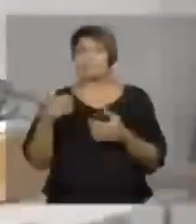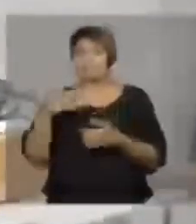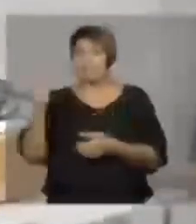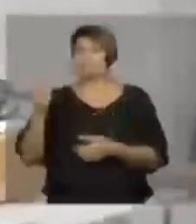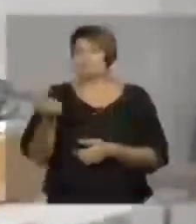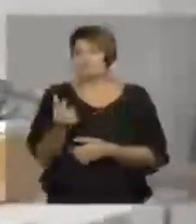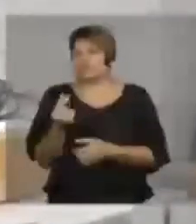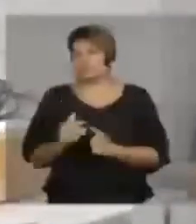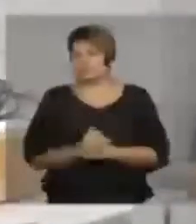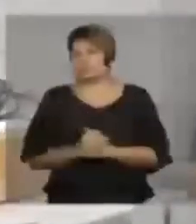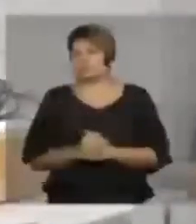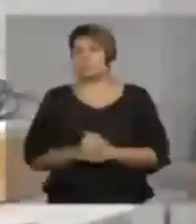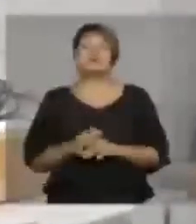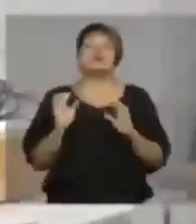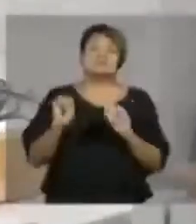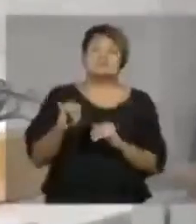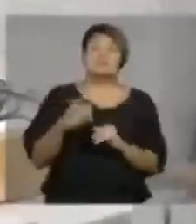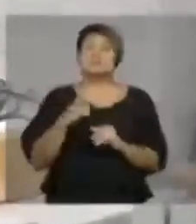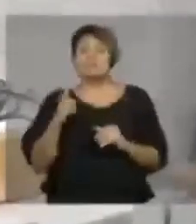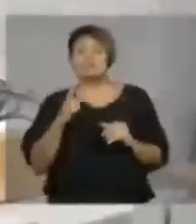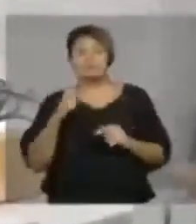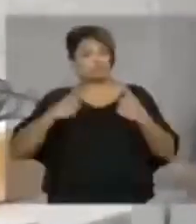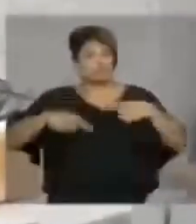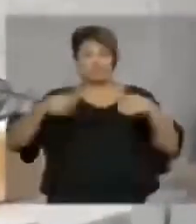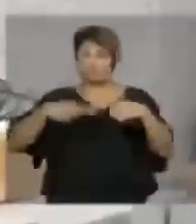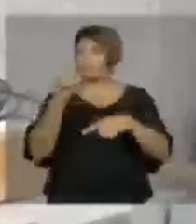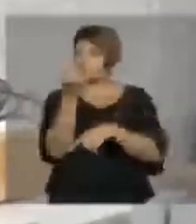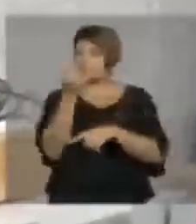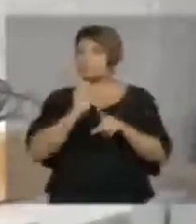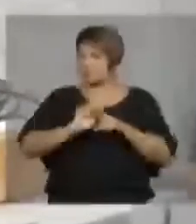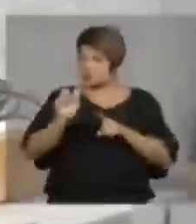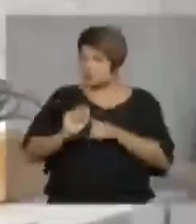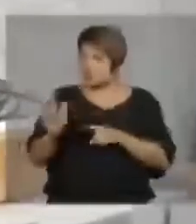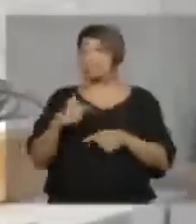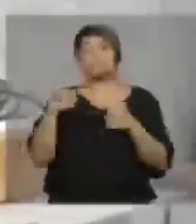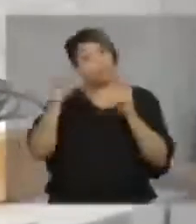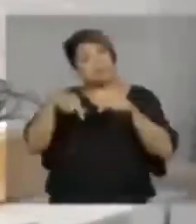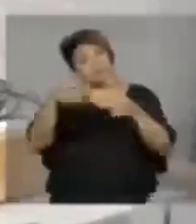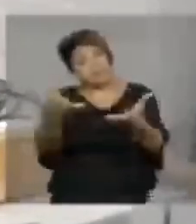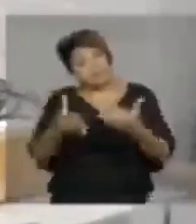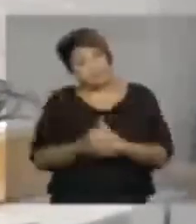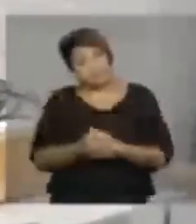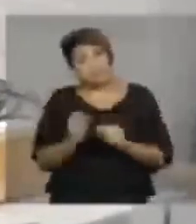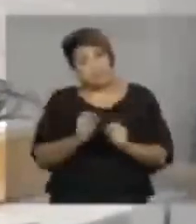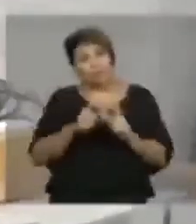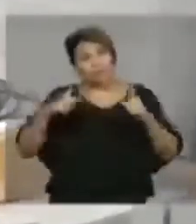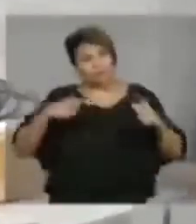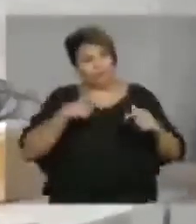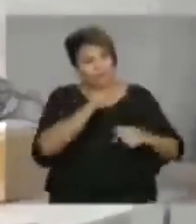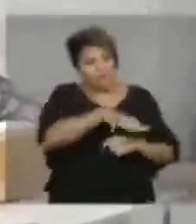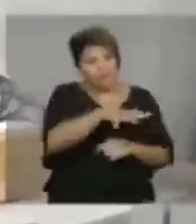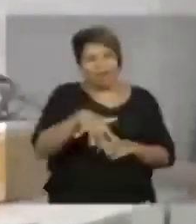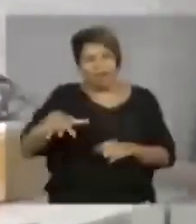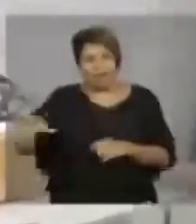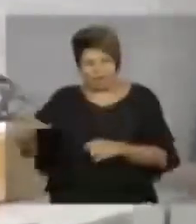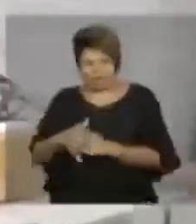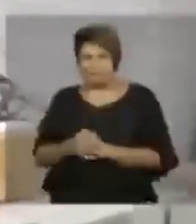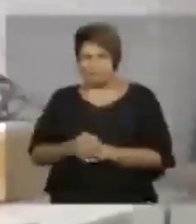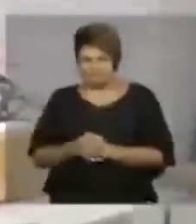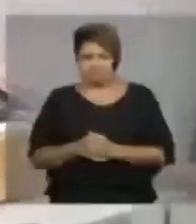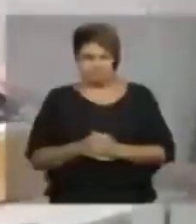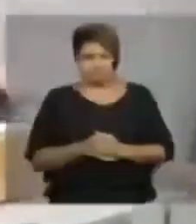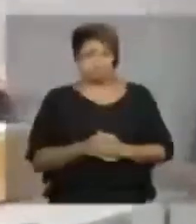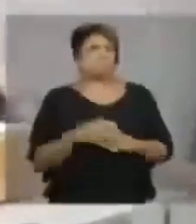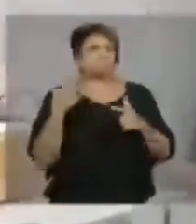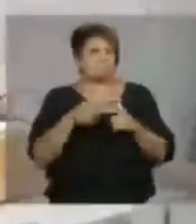abre o espaço de escuta para o orçamento, é para isso, é para aumentar o gasto com alguma área ou com todas as áreas da prefeitura.